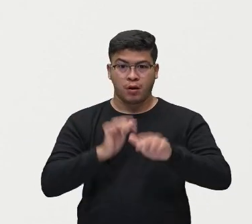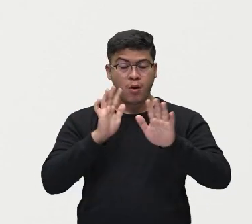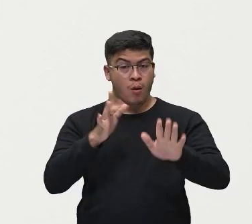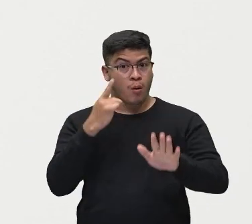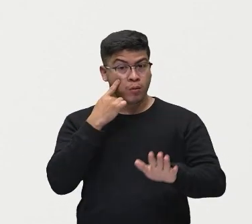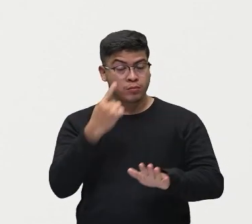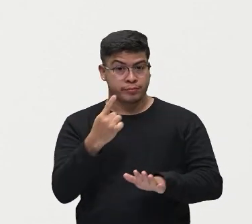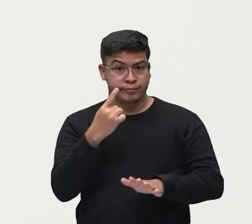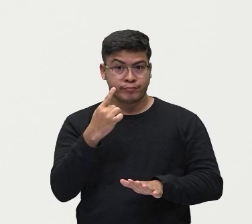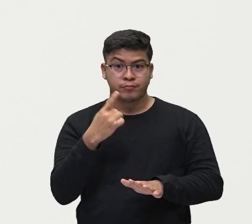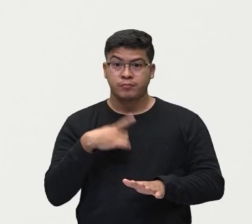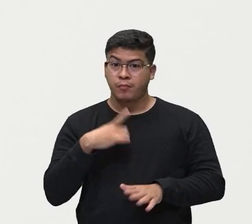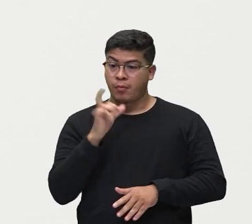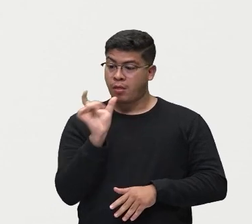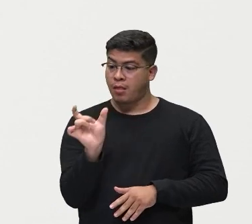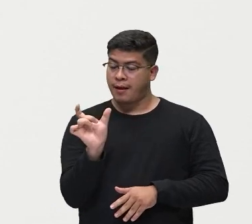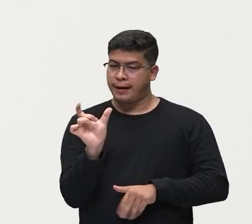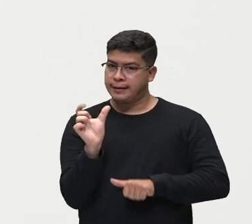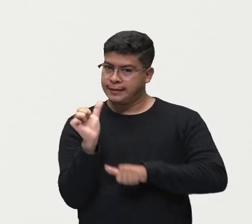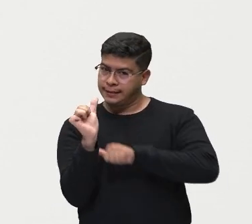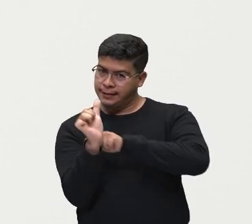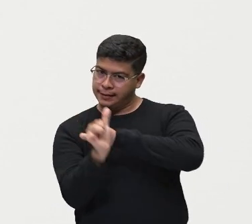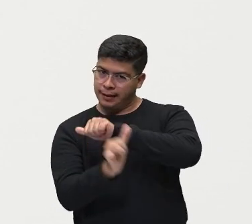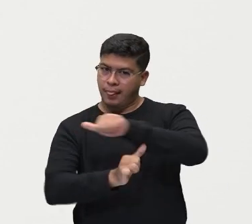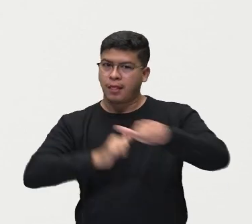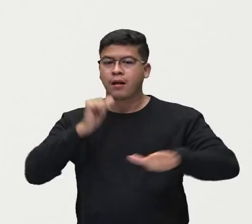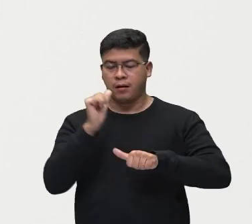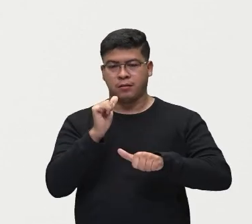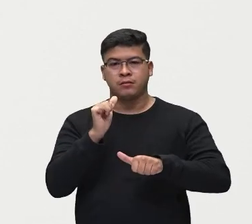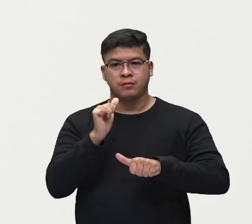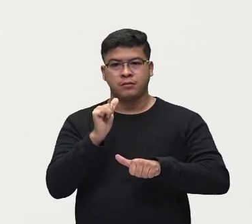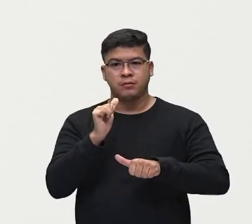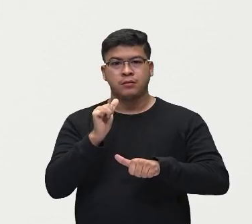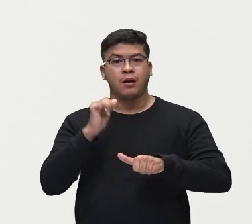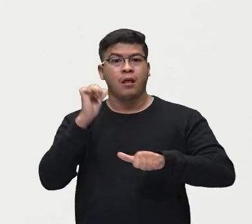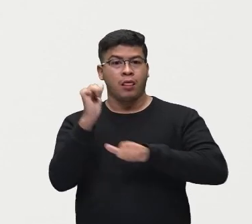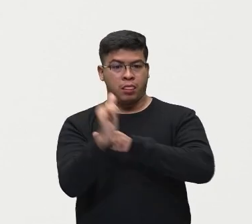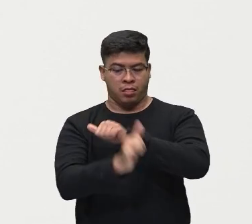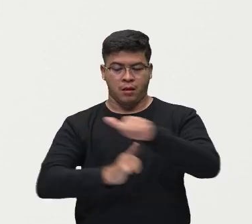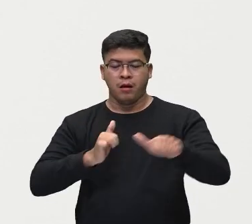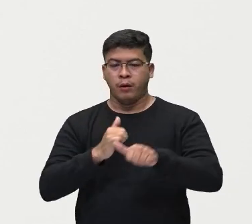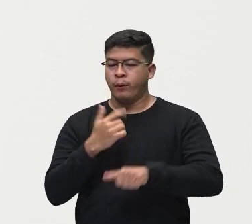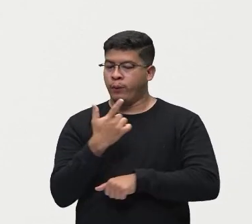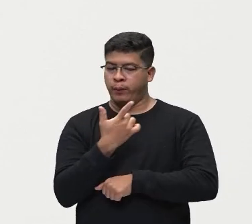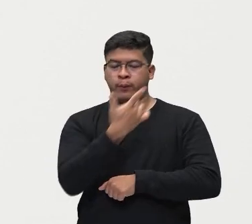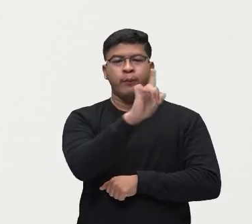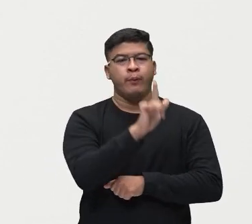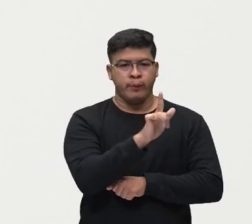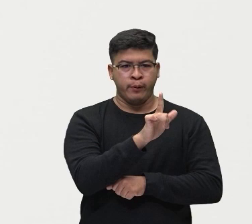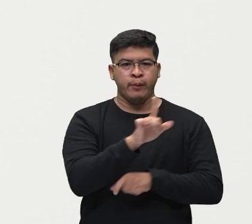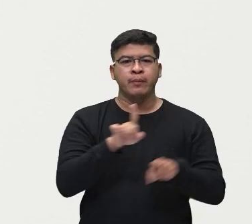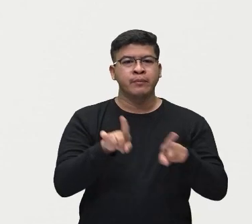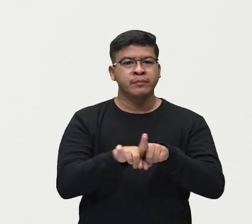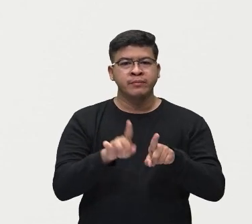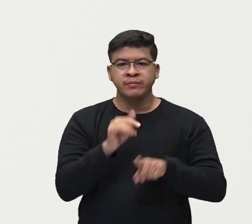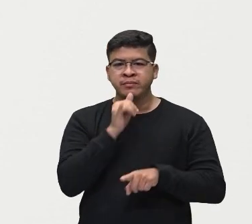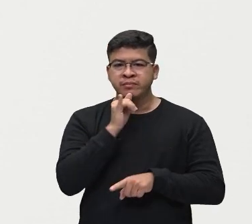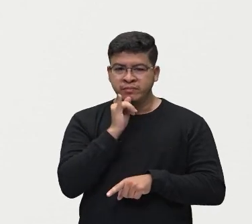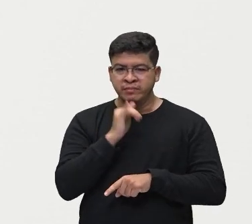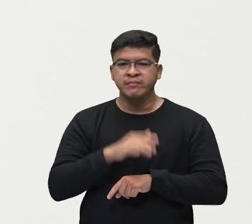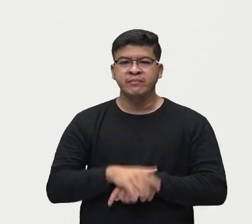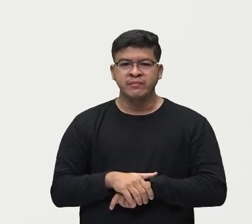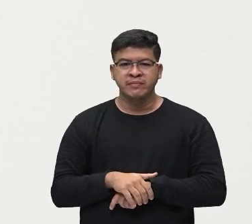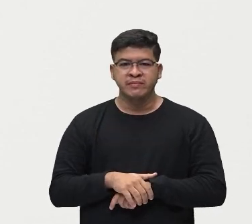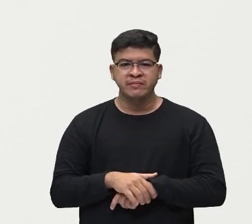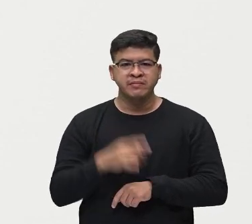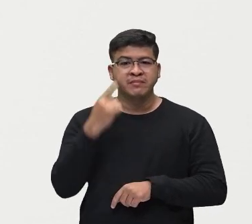frisar o quanto é importante essa transformação das energias, de acordo